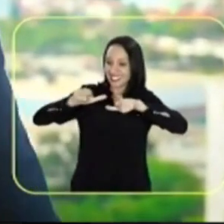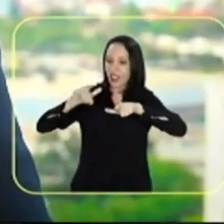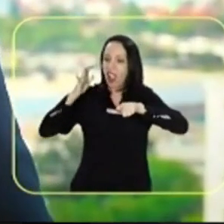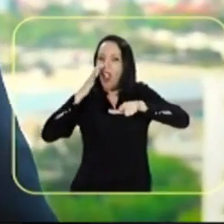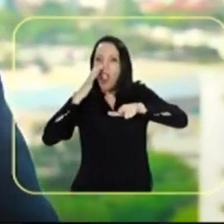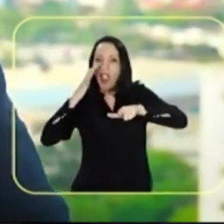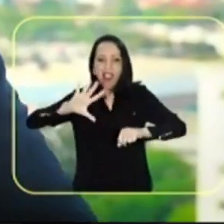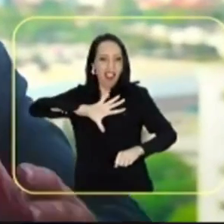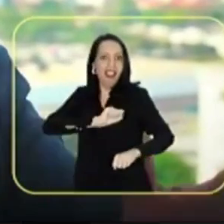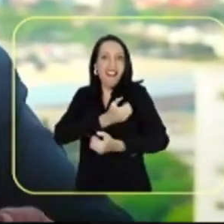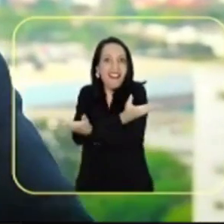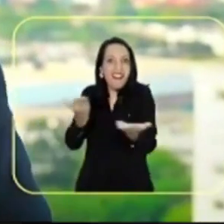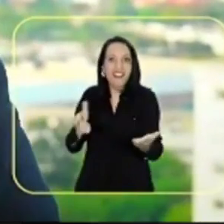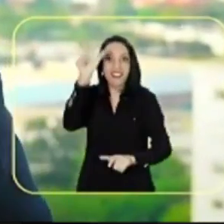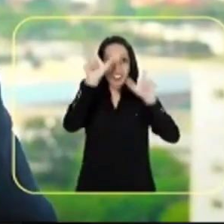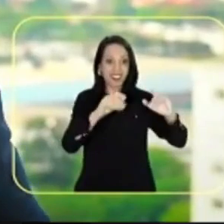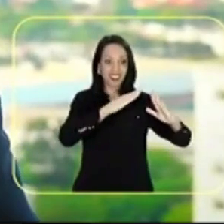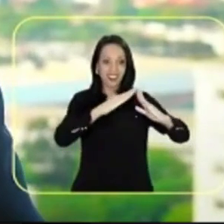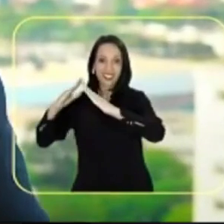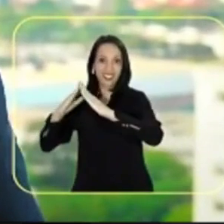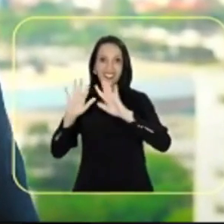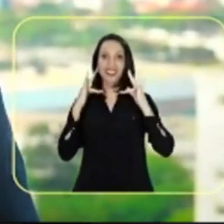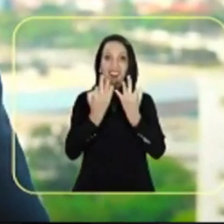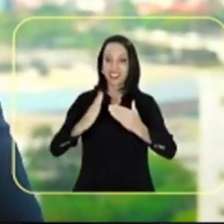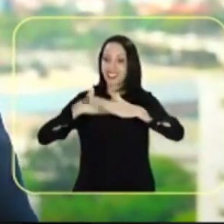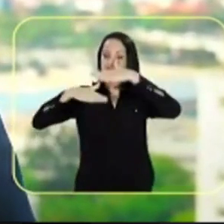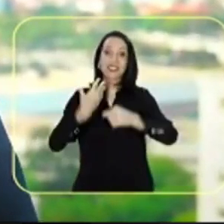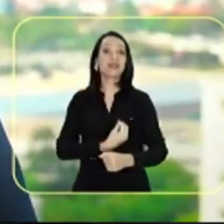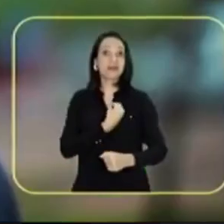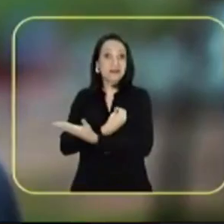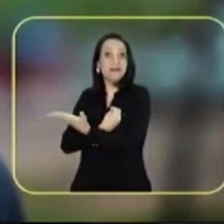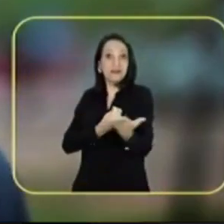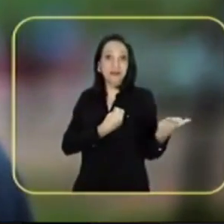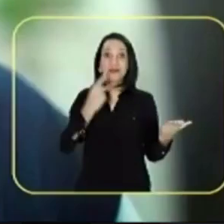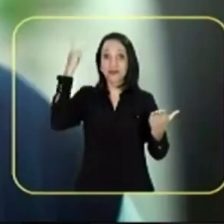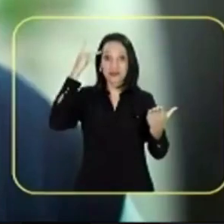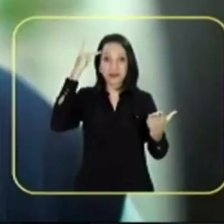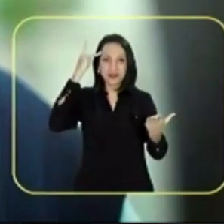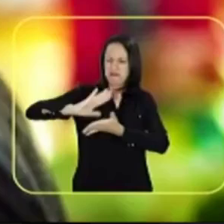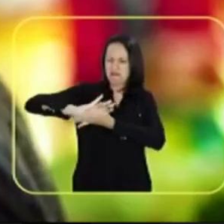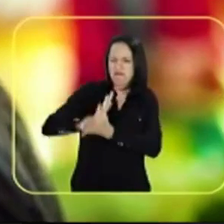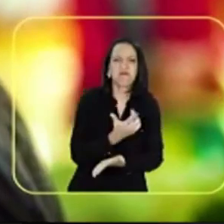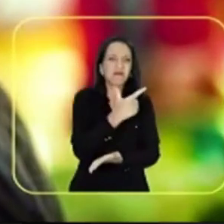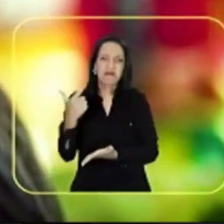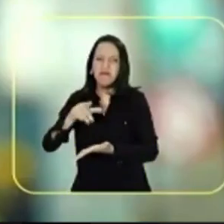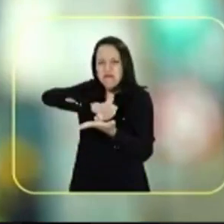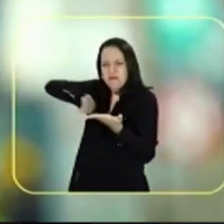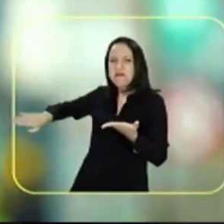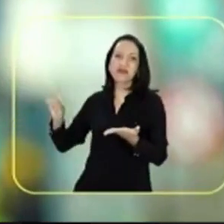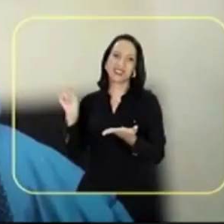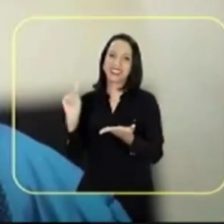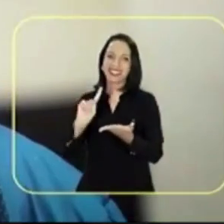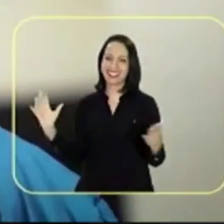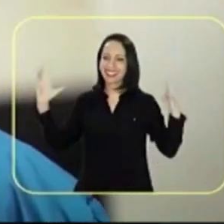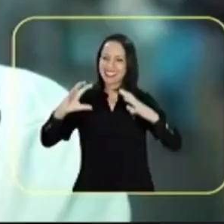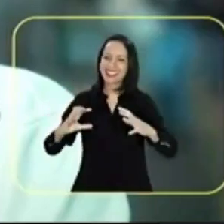trabalho é admirado, é amado por todos que aqui vivem e aqui construíram suas vidas. São Paulo não discrimina, não exclui